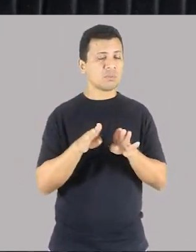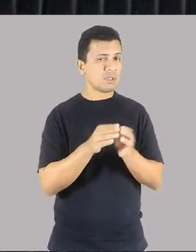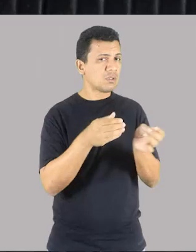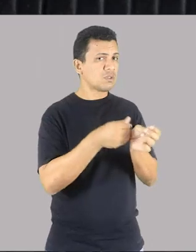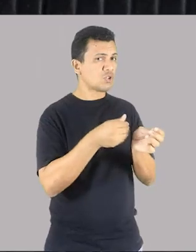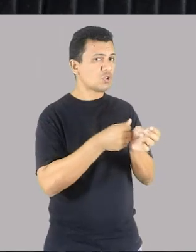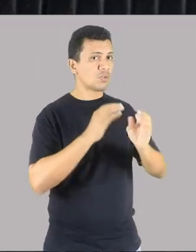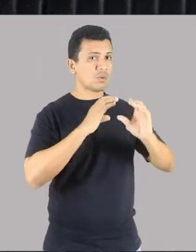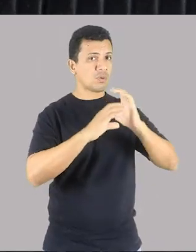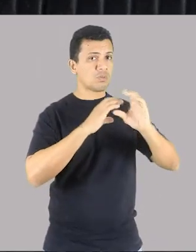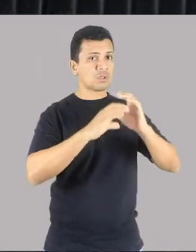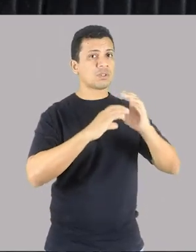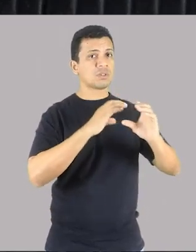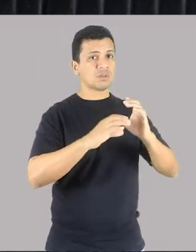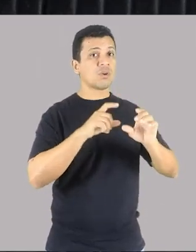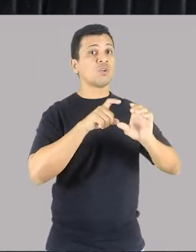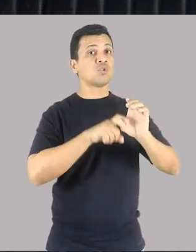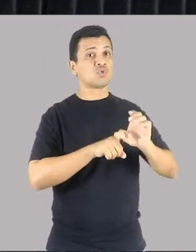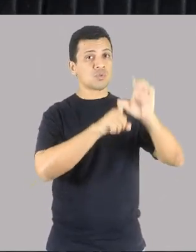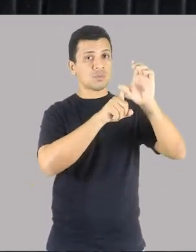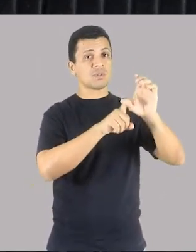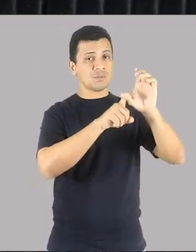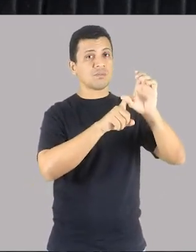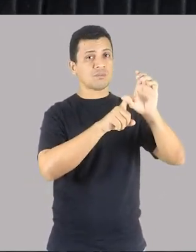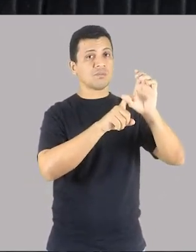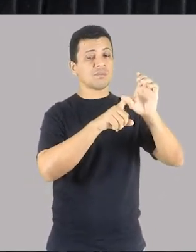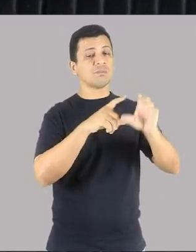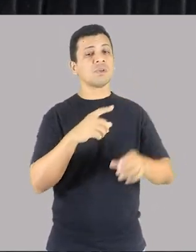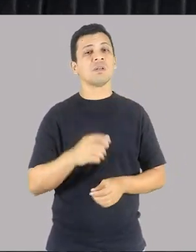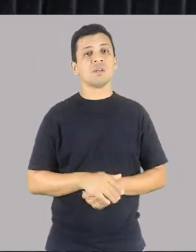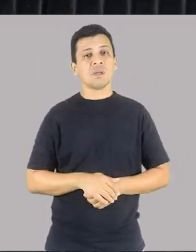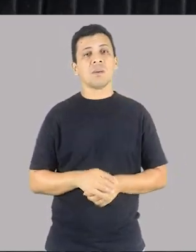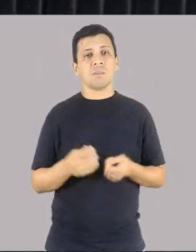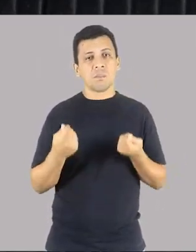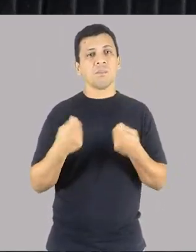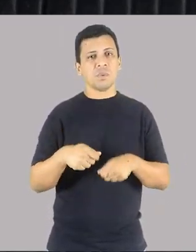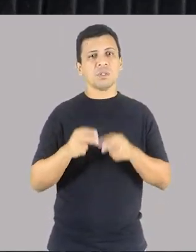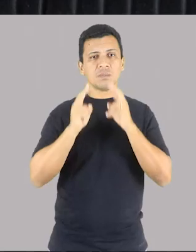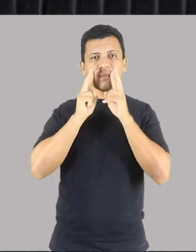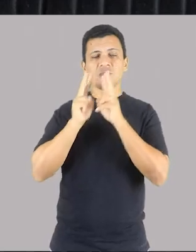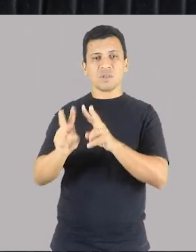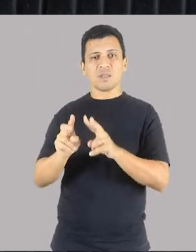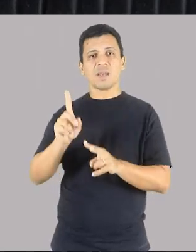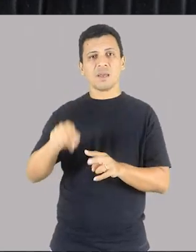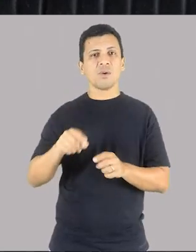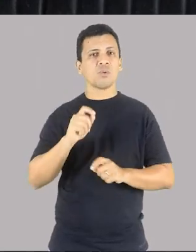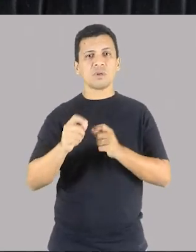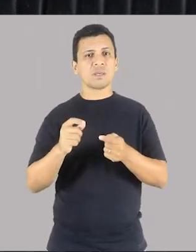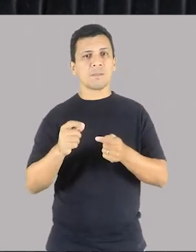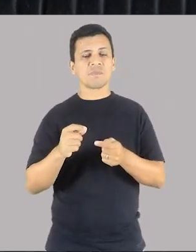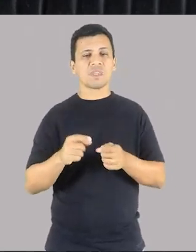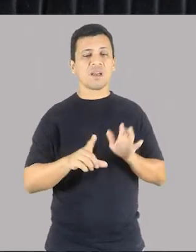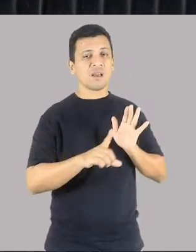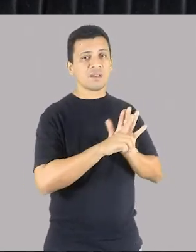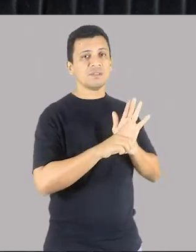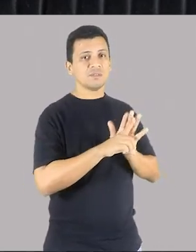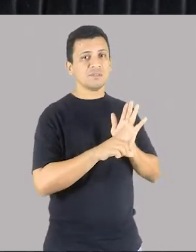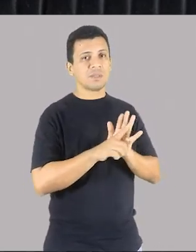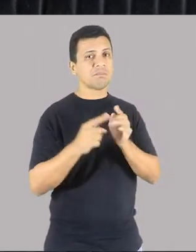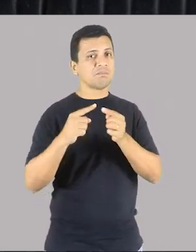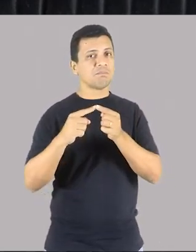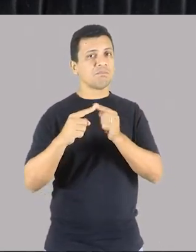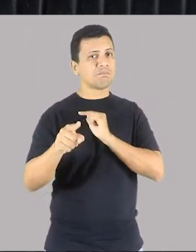artigo 136 da nossa Constituição, ele trata, por exemplo, da suspensão de alguns direitos fundamentais, como é o caso do direito de